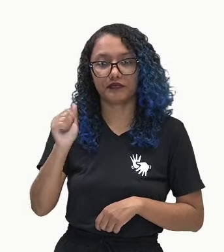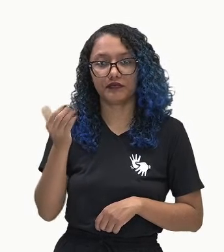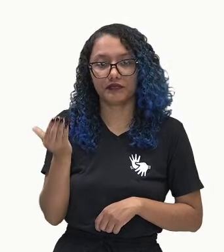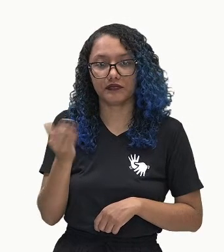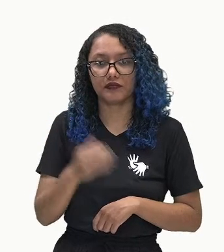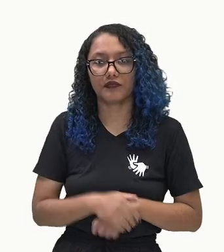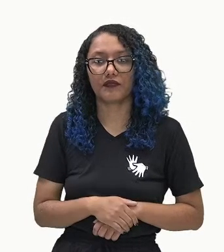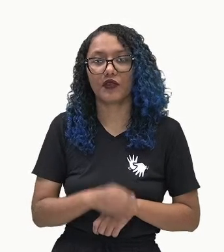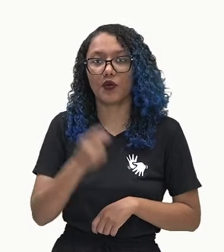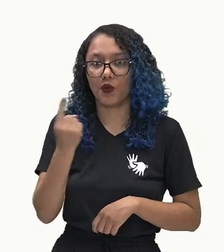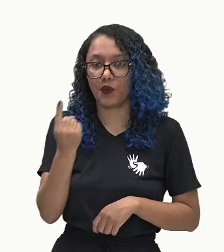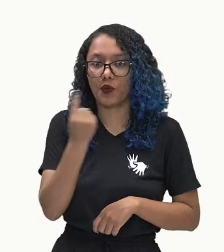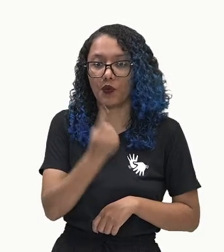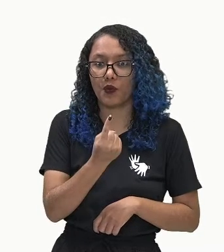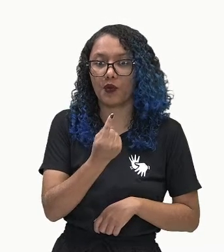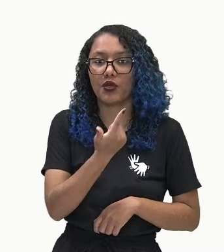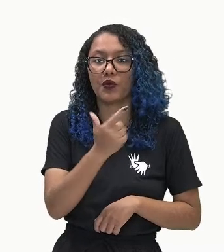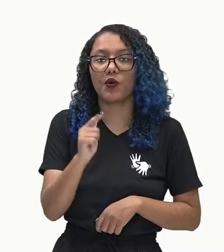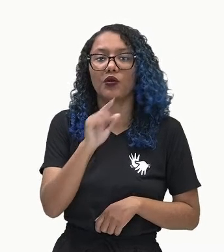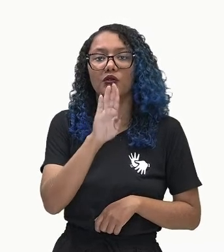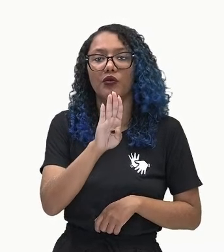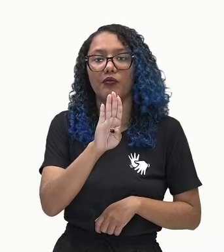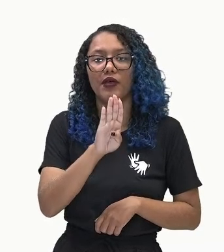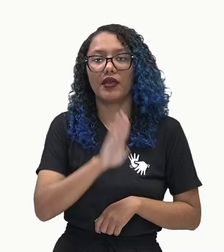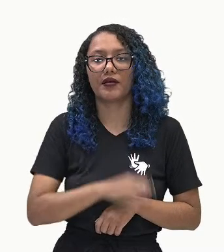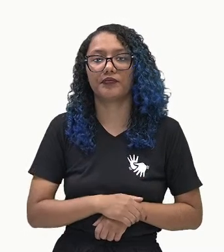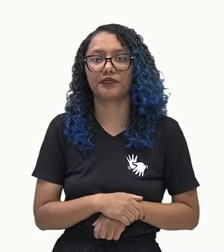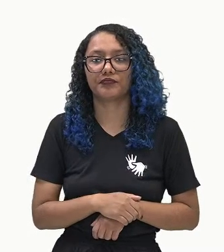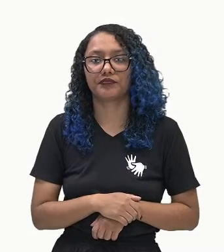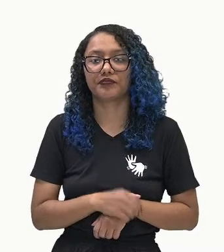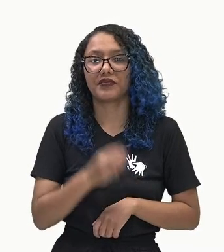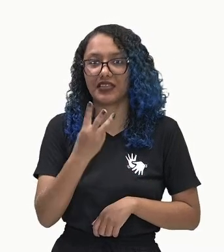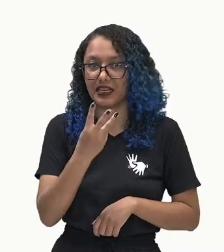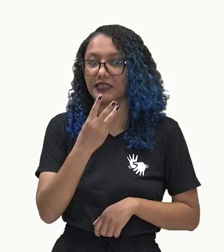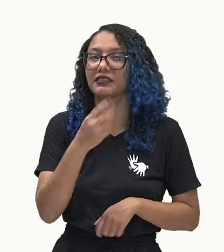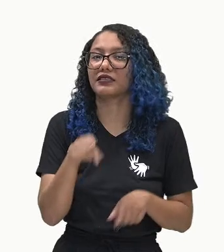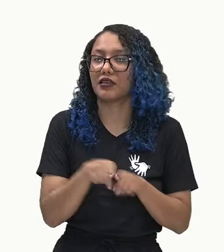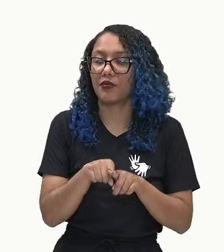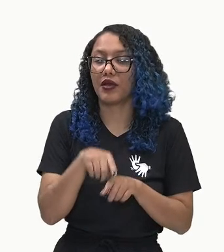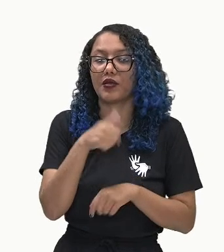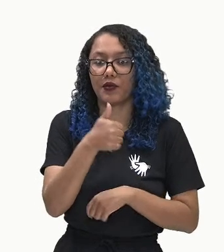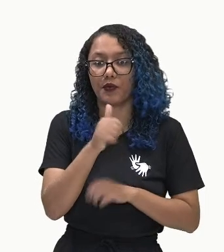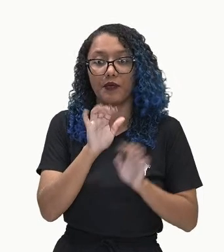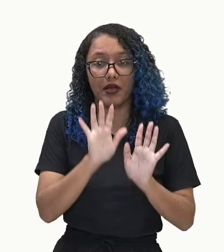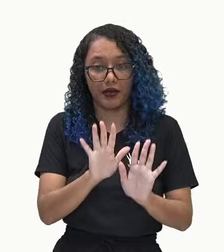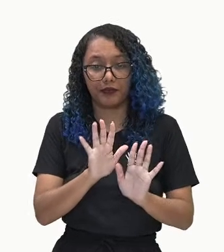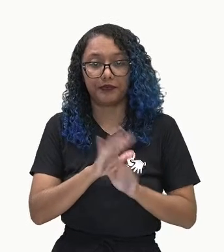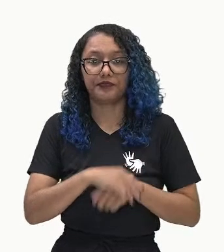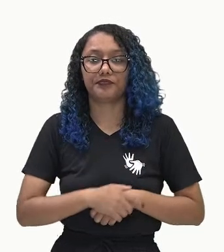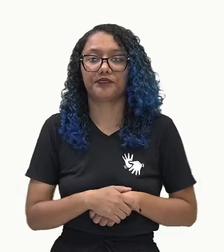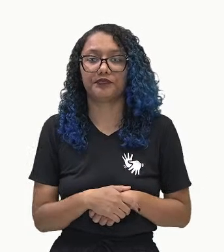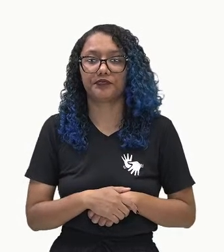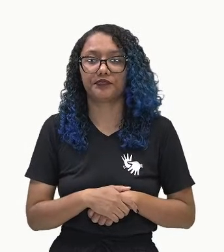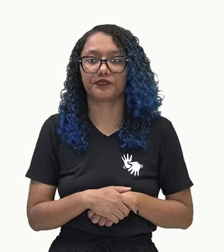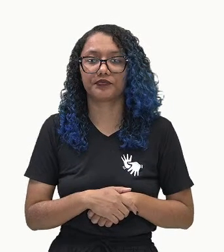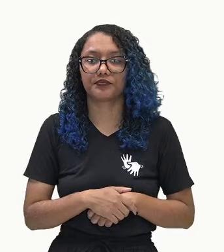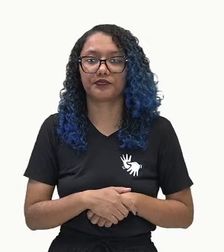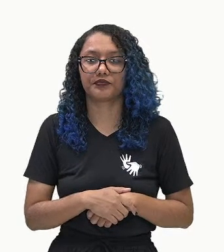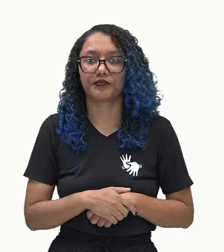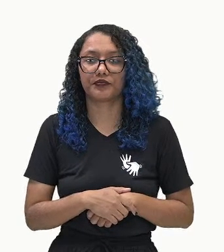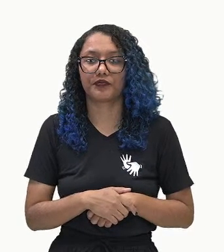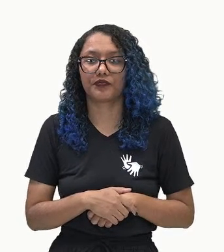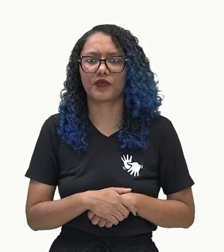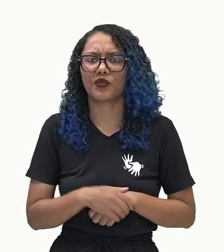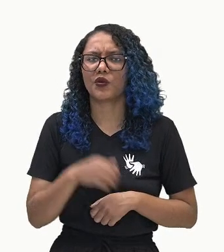as coordenadas do ponto B, que são iguais a 3 e 1. Calma lá, o que quer dizer esse 1 e